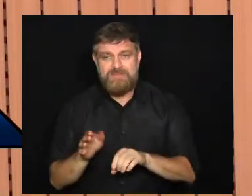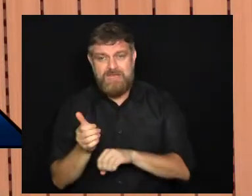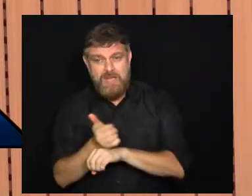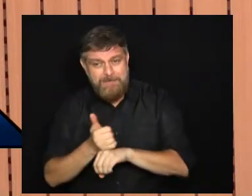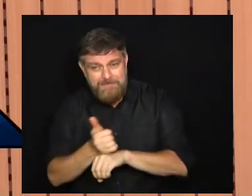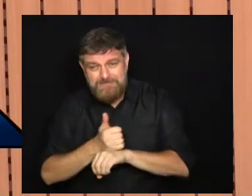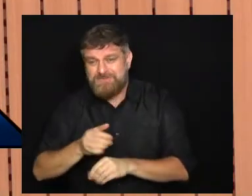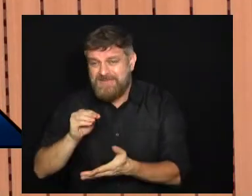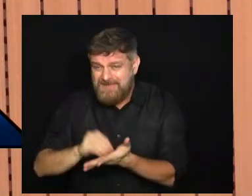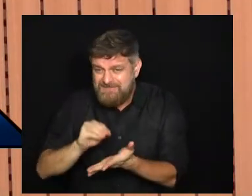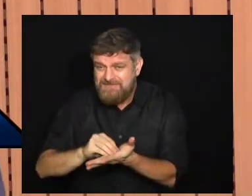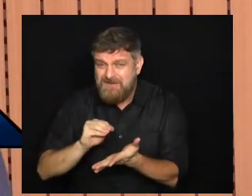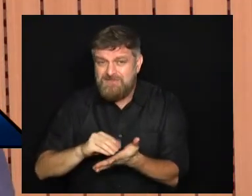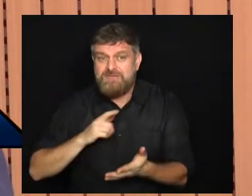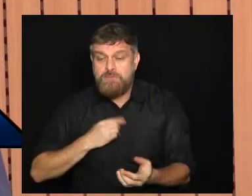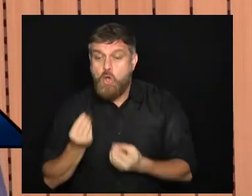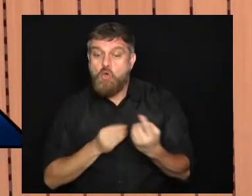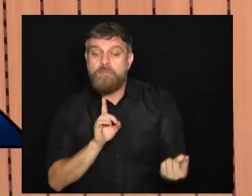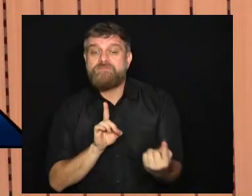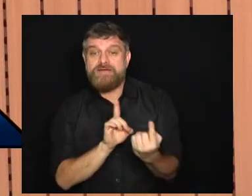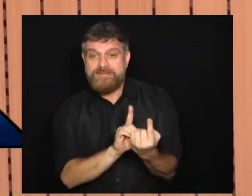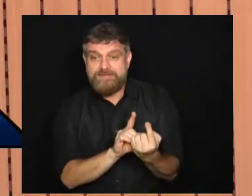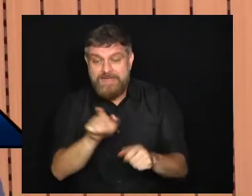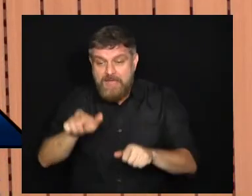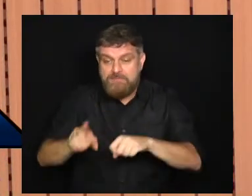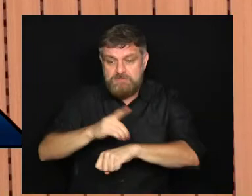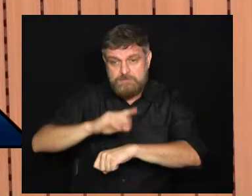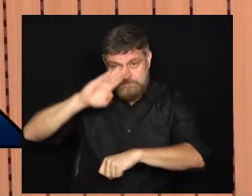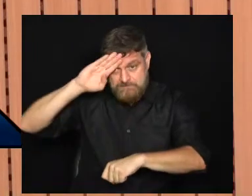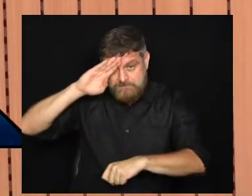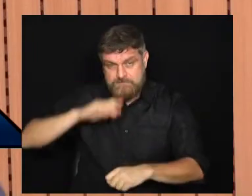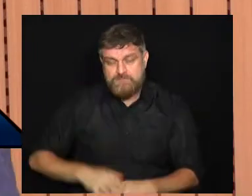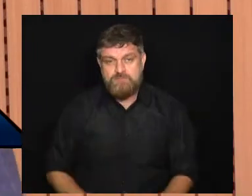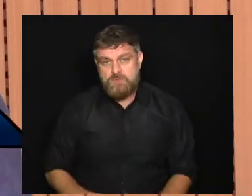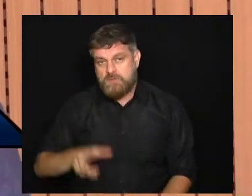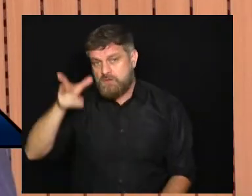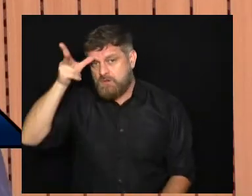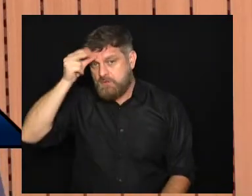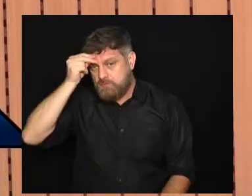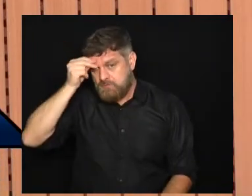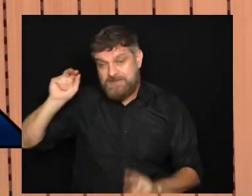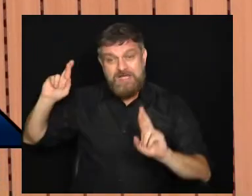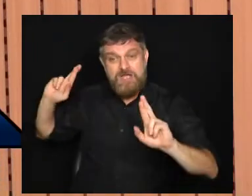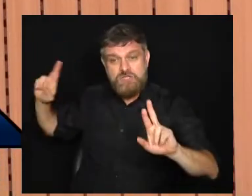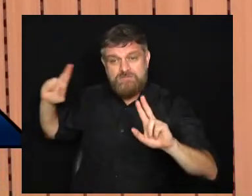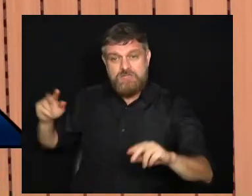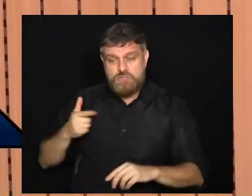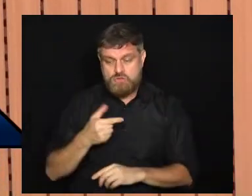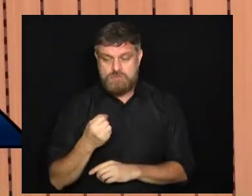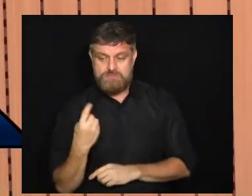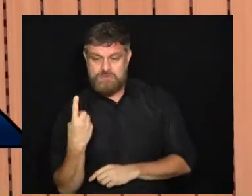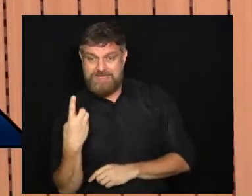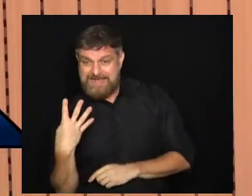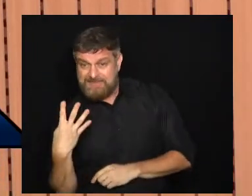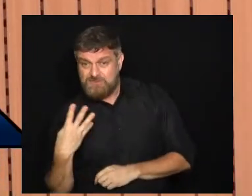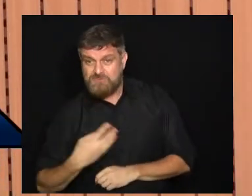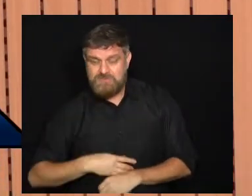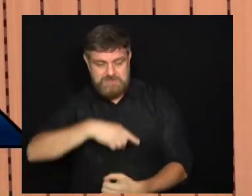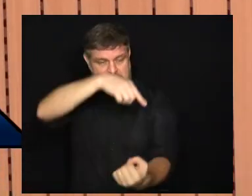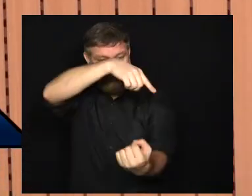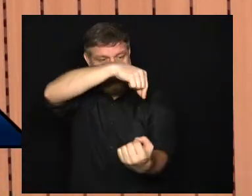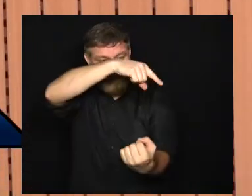mais, tenha capacidade de atender. Né? Me tranquiliza saber que não vai acontecer igual aconteceu em 2014 e 2015, que faltou soro,